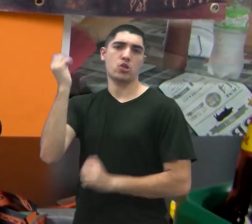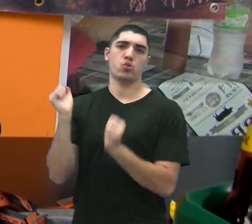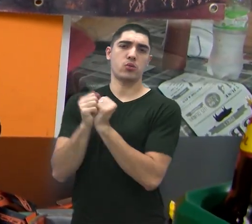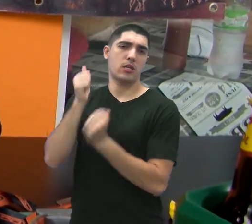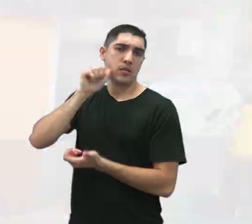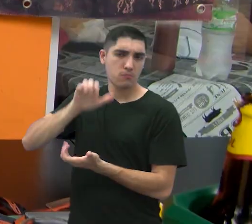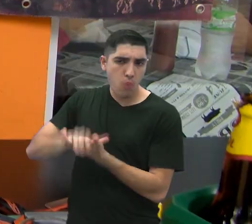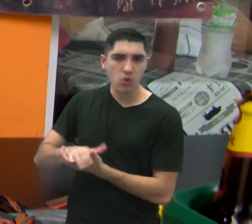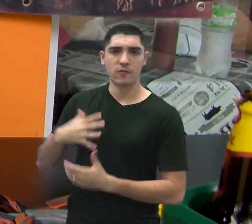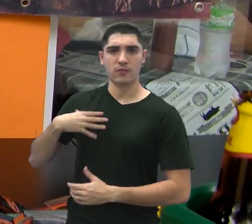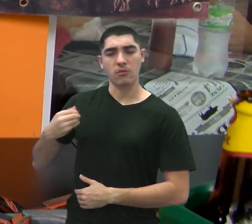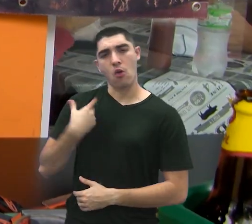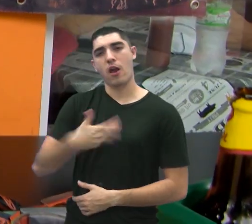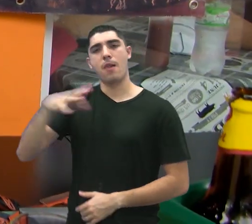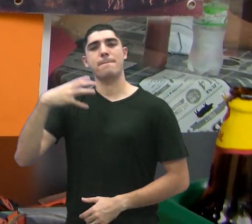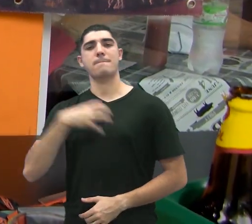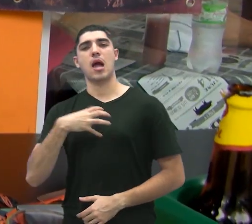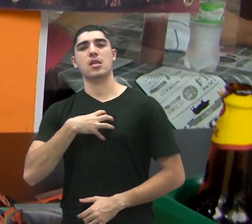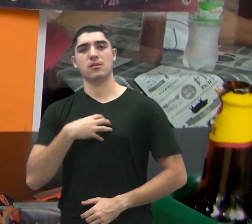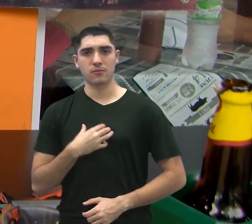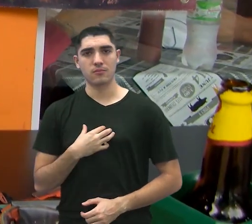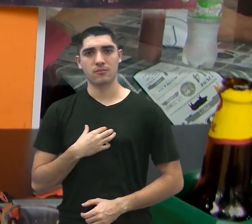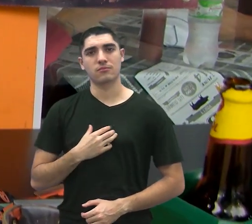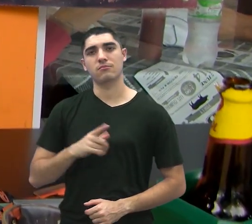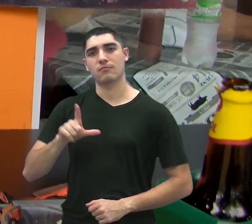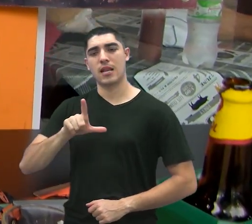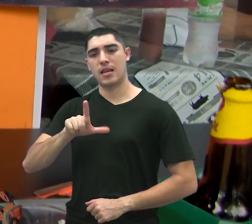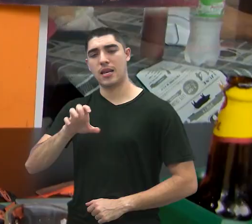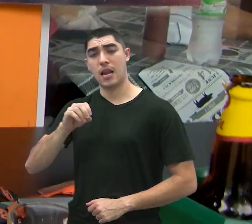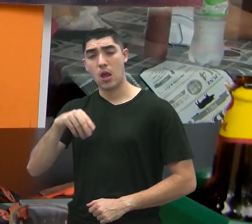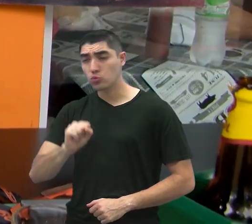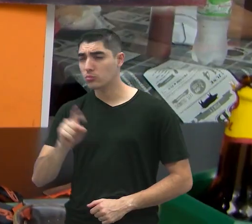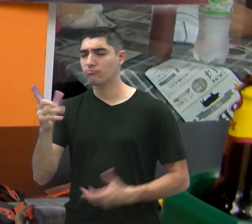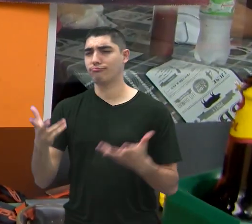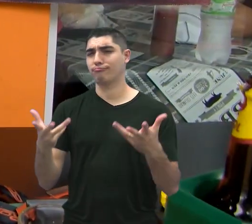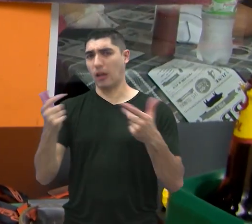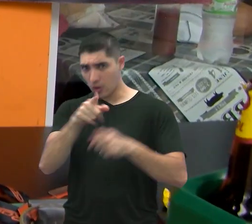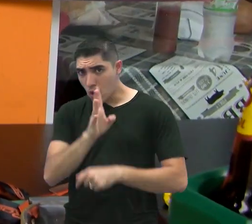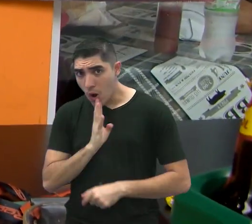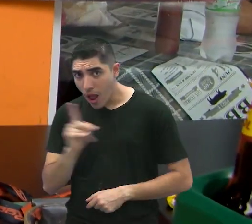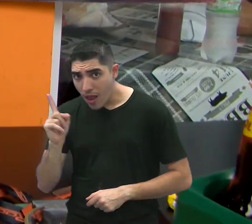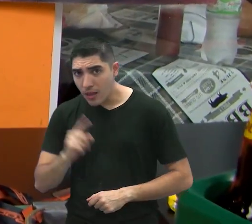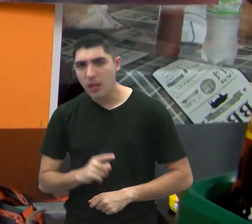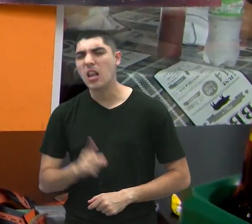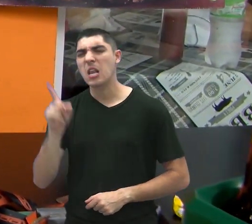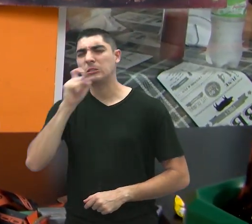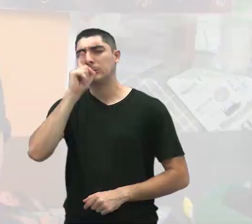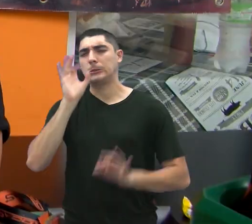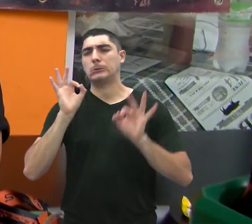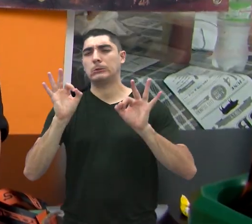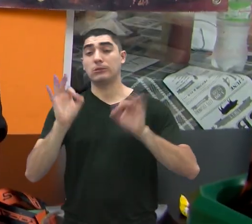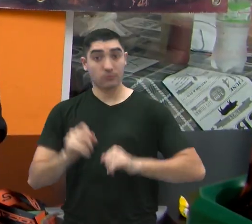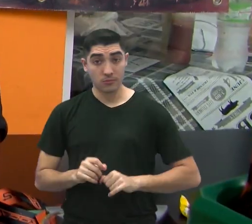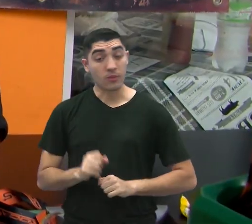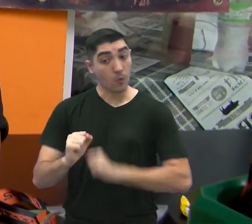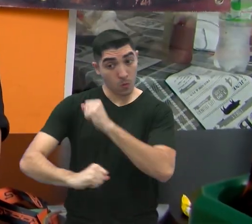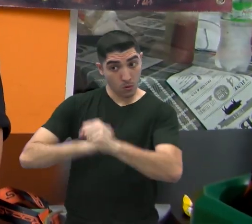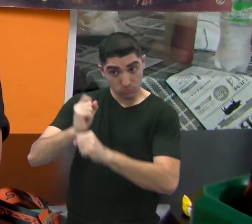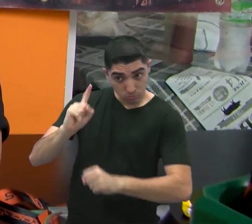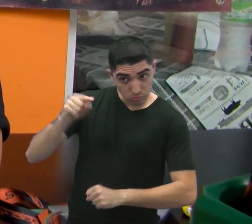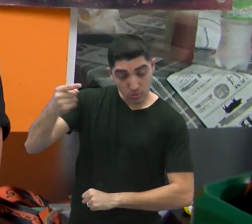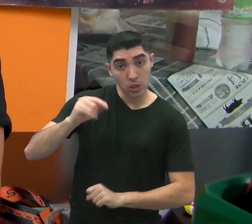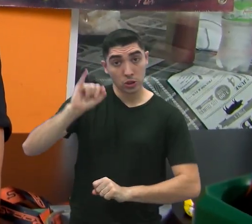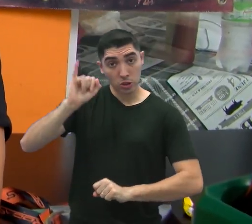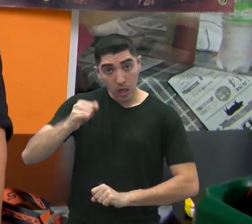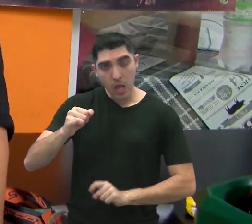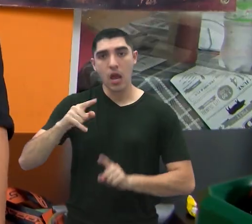né? 13º, Bahia. E Léus, bom demais lá, conhece lá? Lá é chique demais. Já no começo do ano já